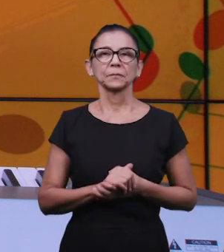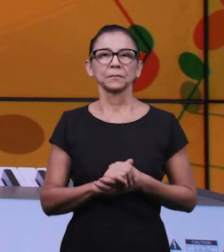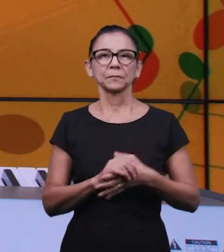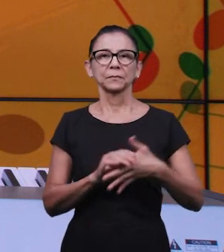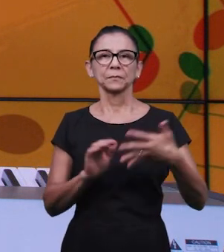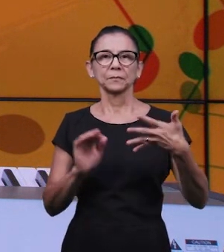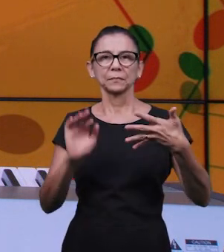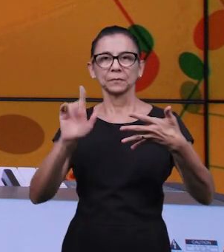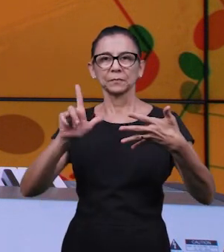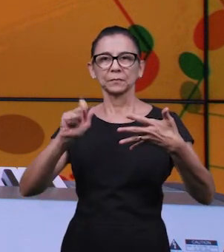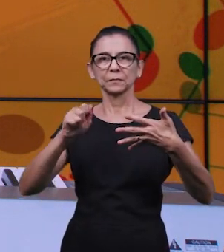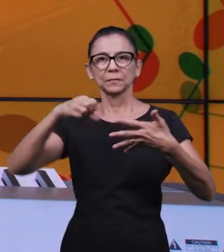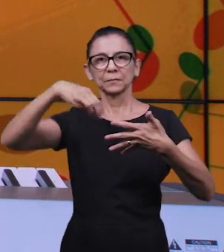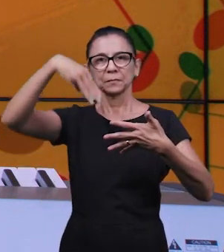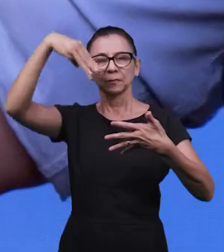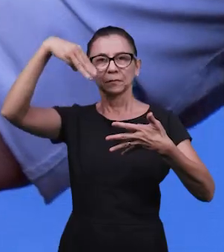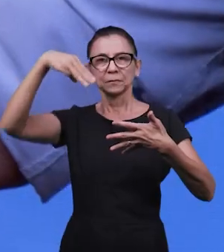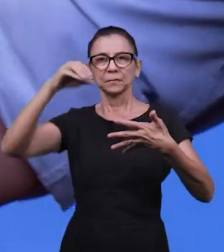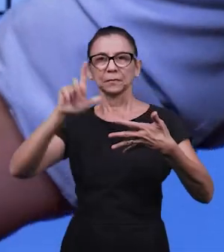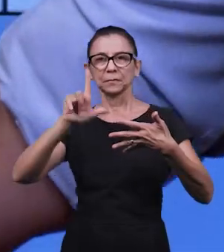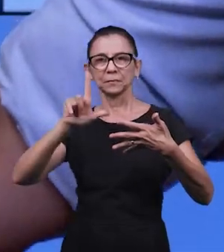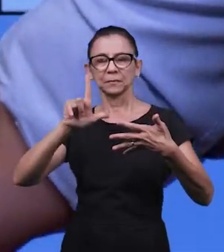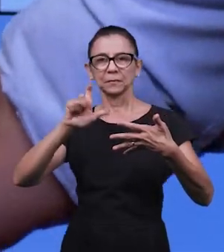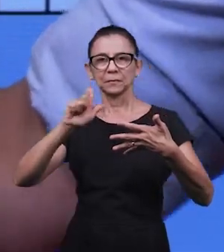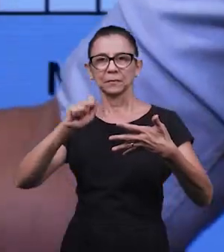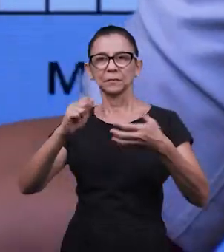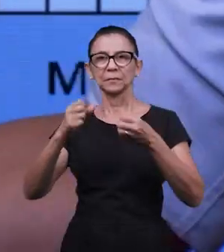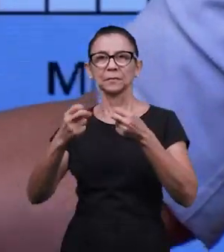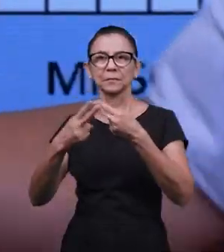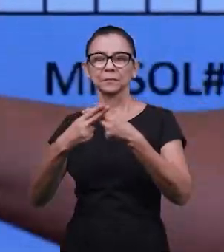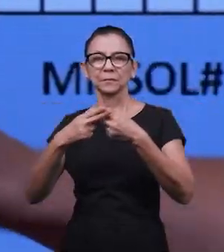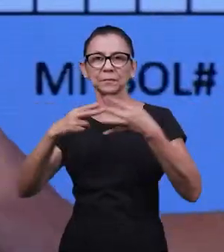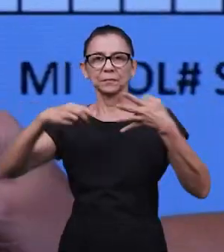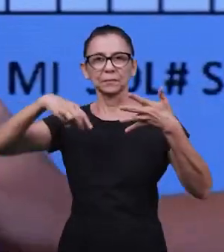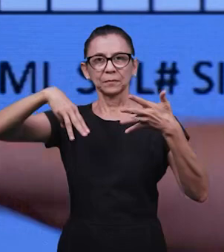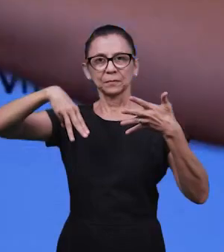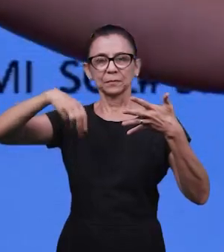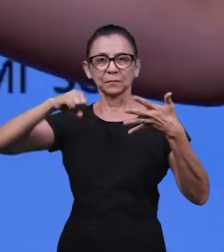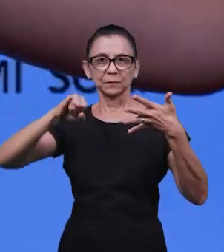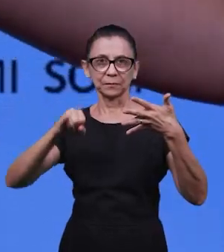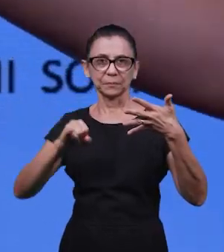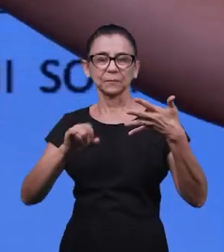em Breve o Rei Vem. Vamos conhecer os acordes?